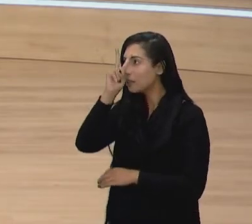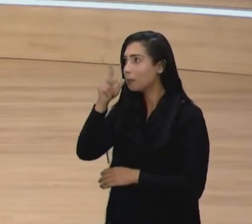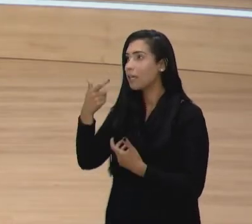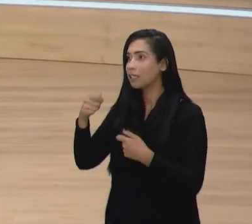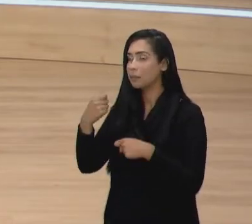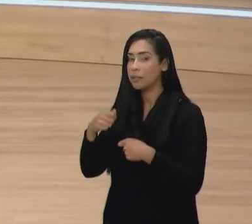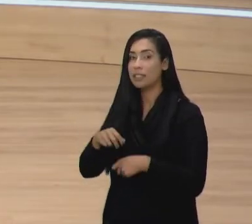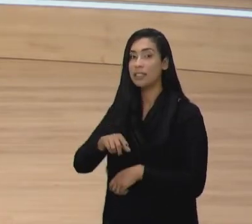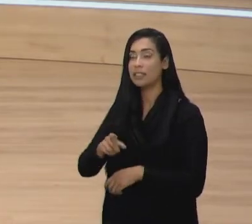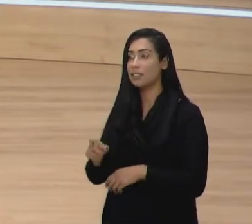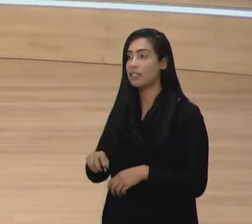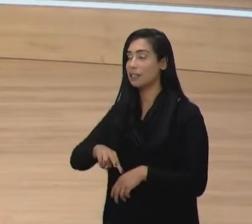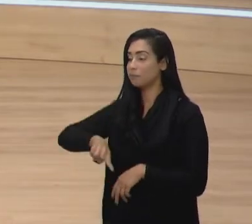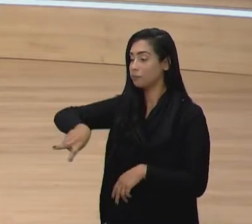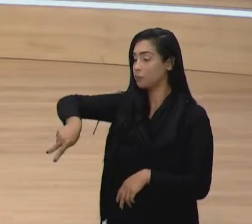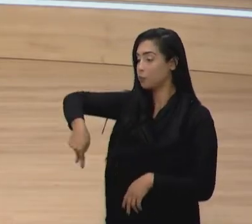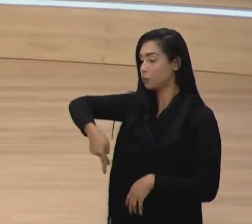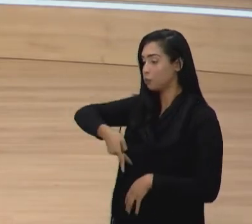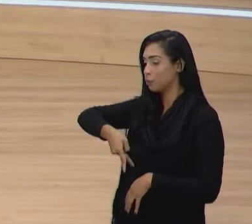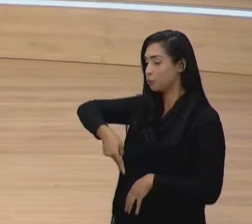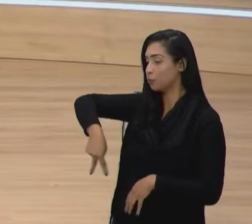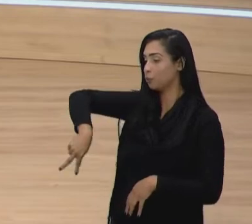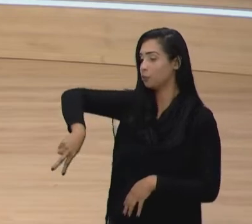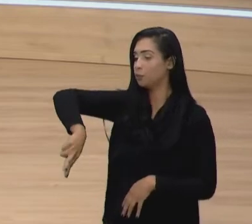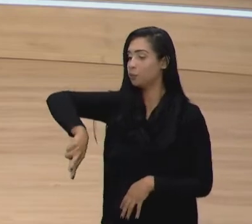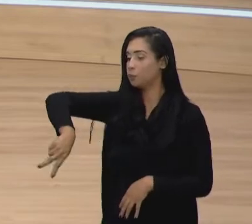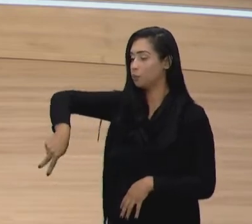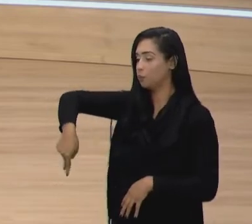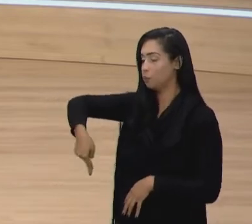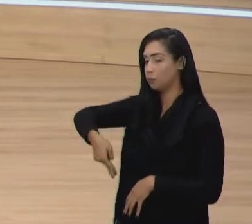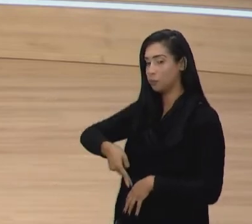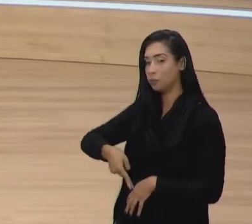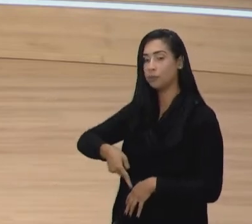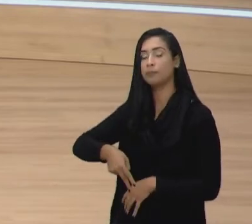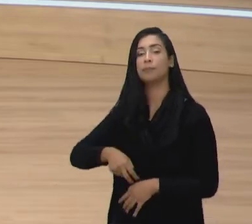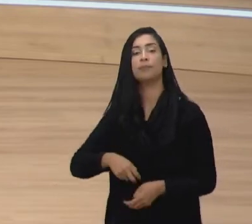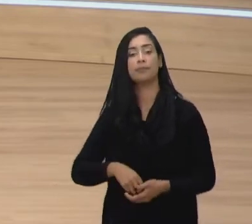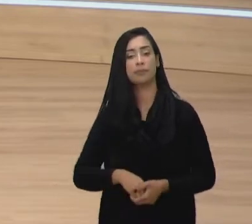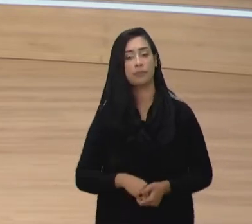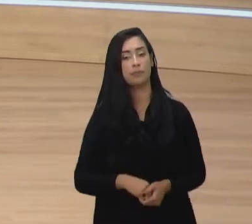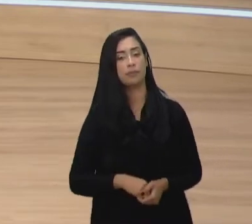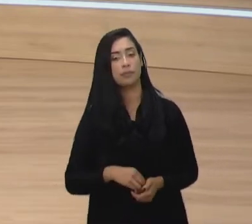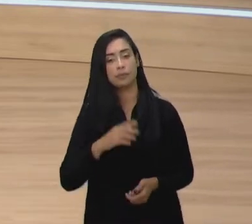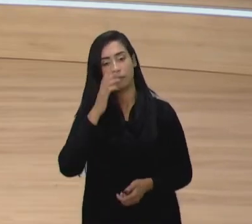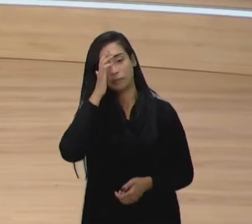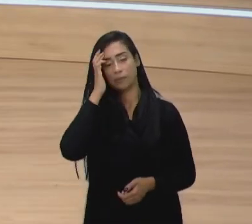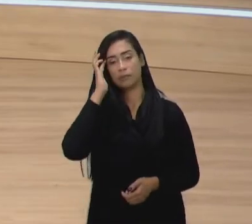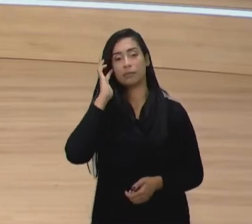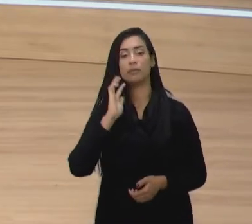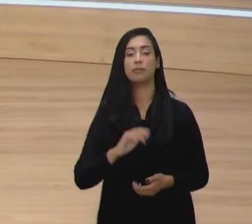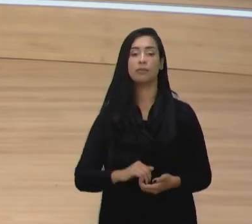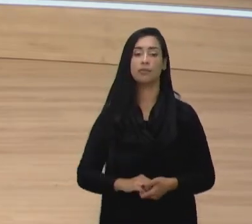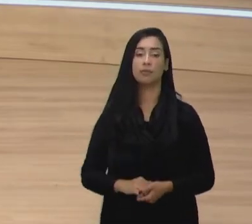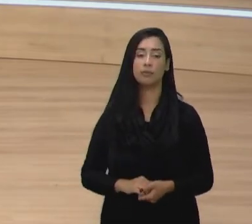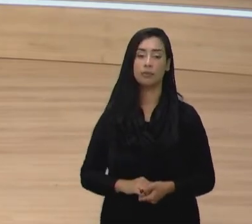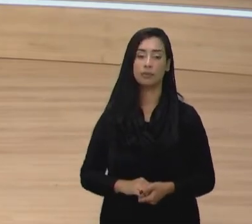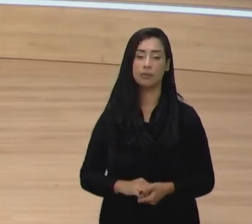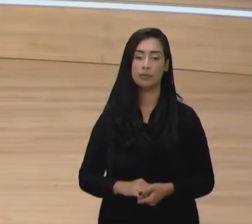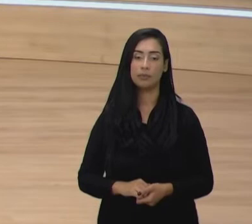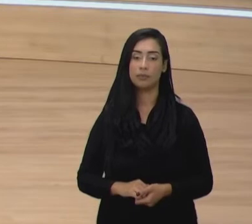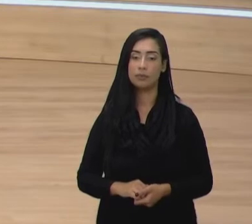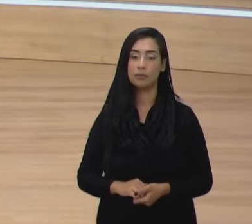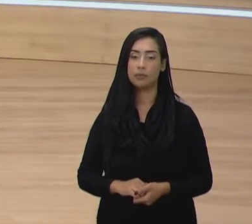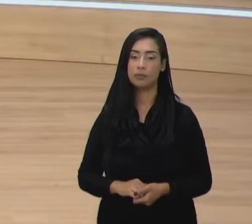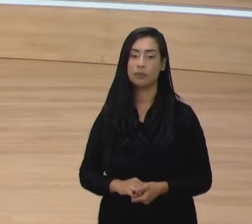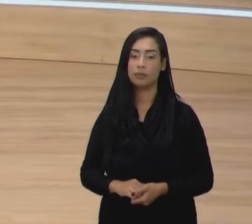e chegamos aqui. Legal. Duas mãozinhas aí para quem está sendo conduzido, que é legal pensar. Quando nós passamos para cá,